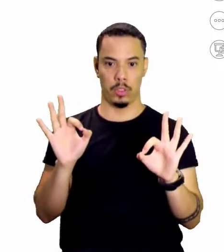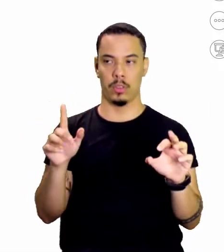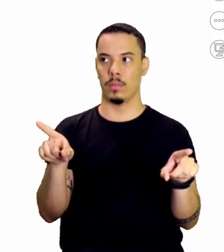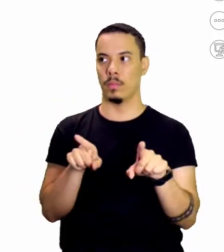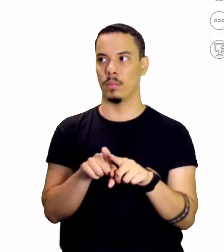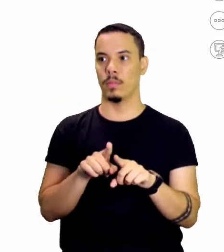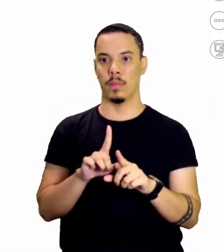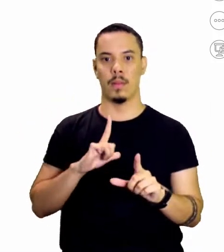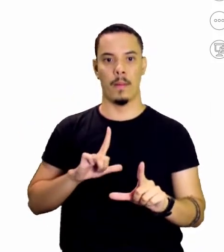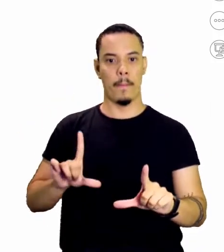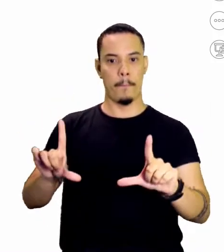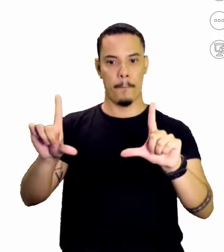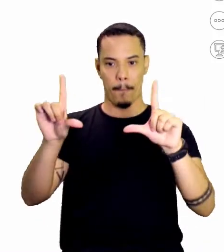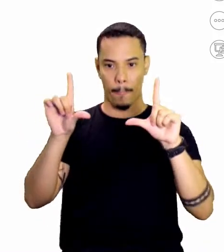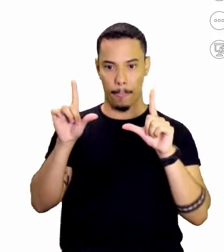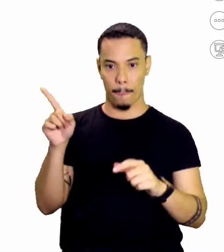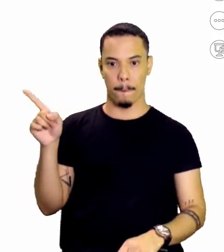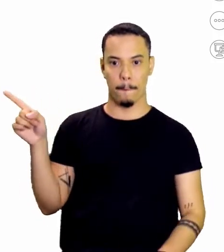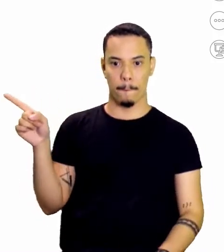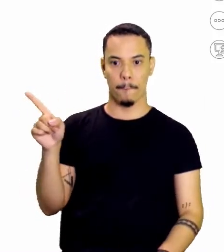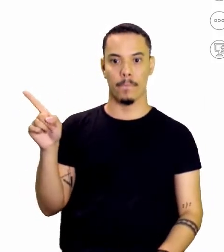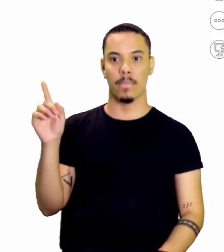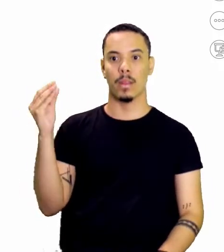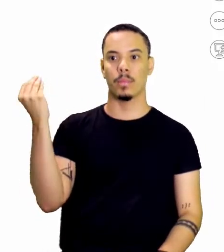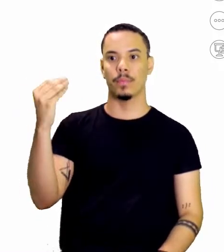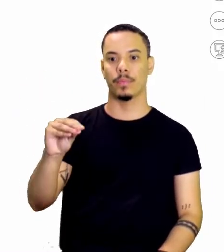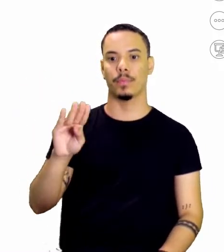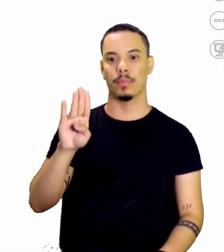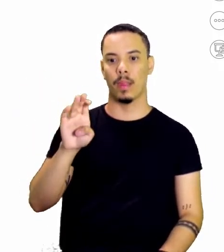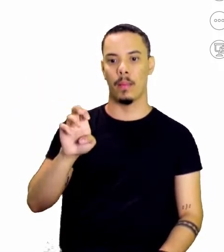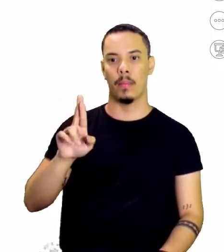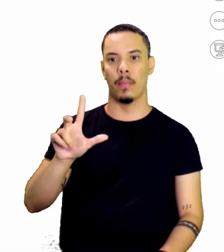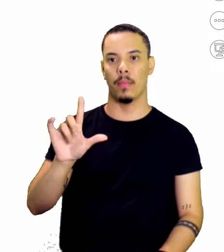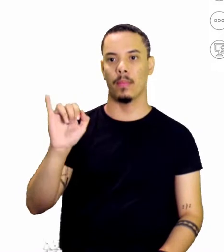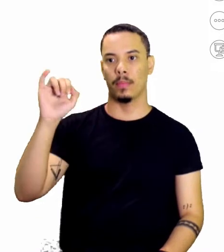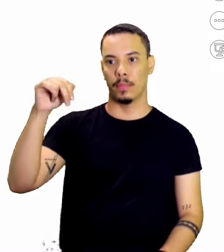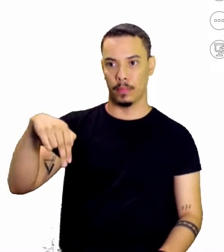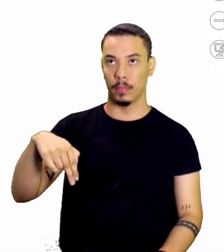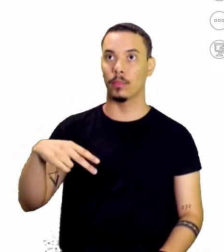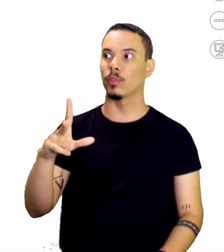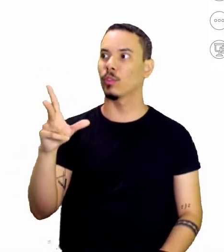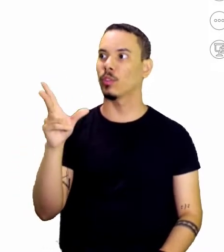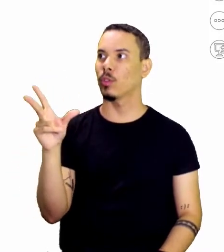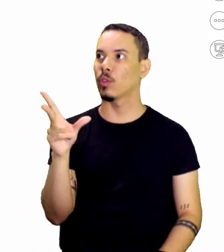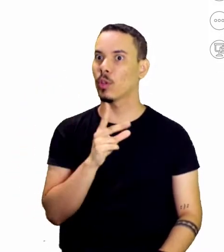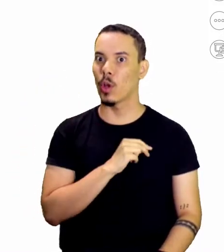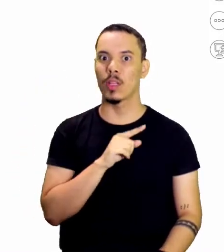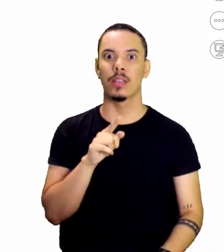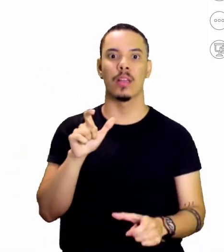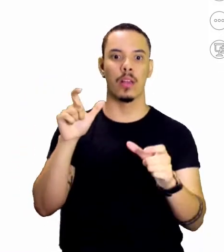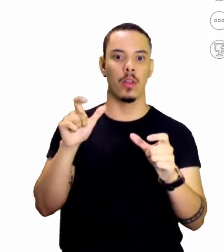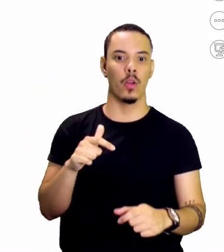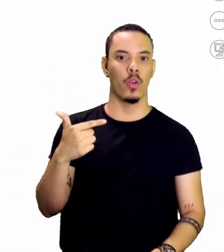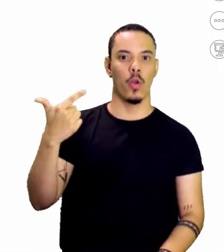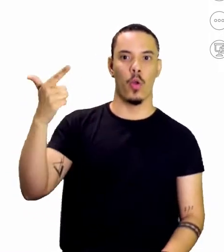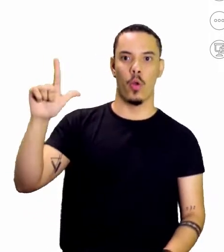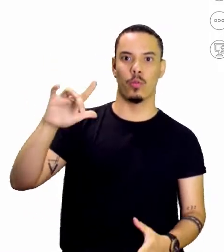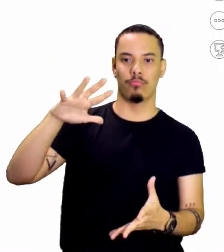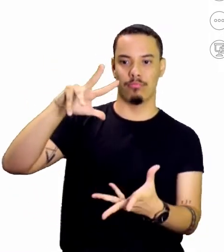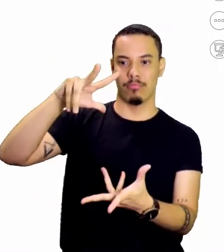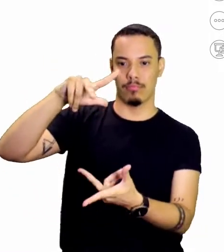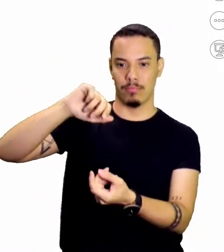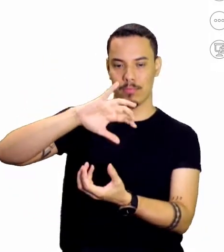Essa plaquinha interessante mostrar que tá escrito aqui certo lá em outro continente